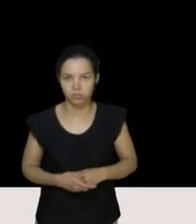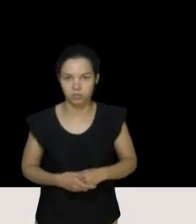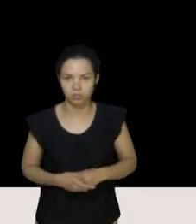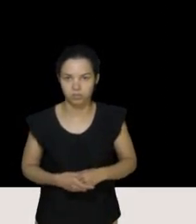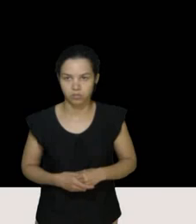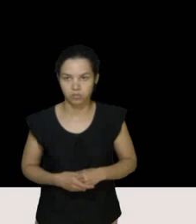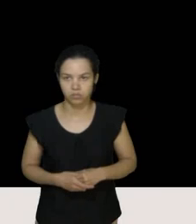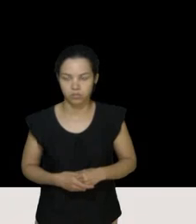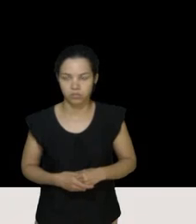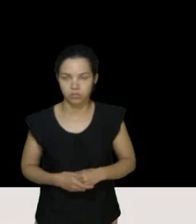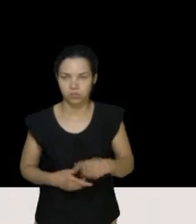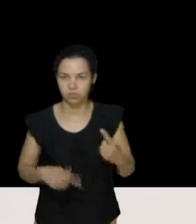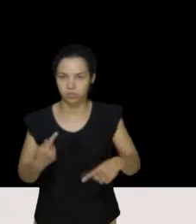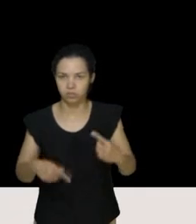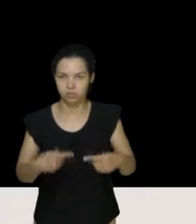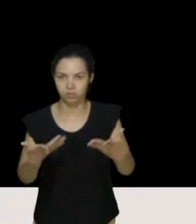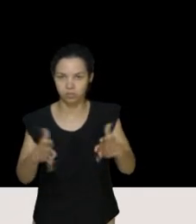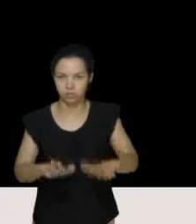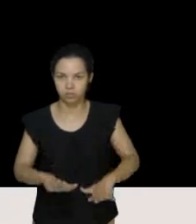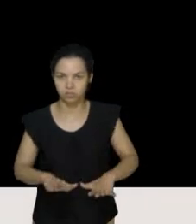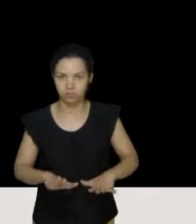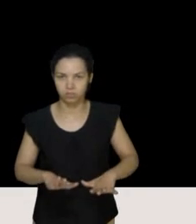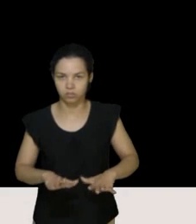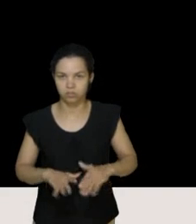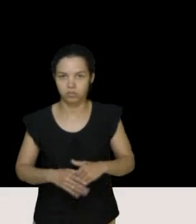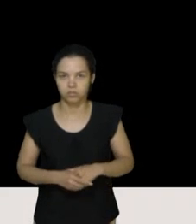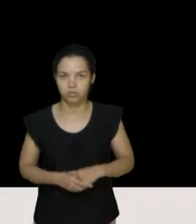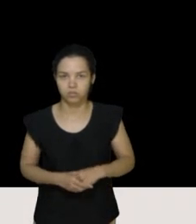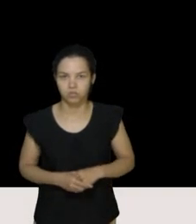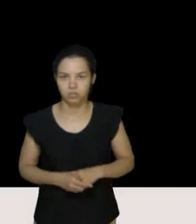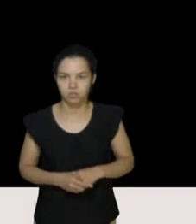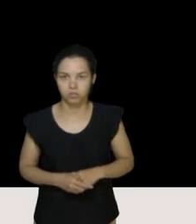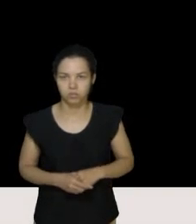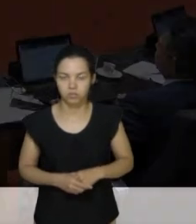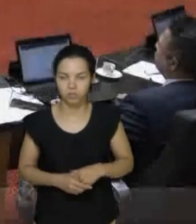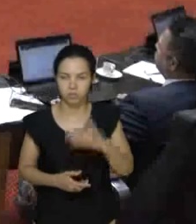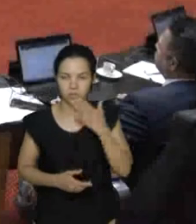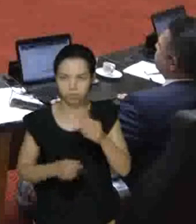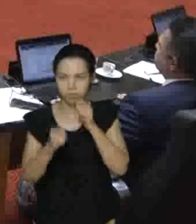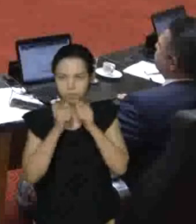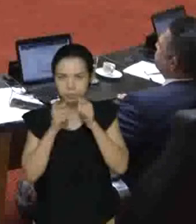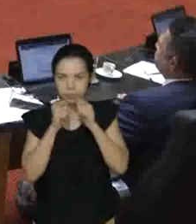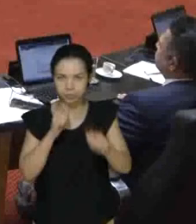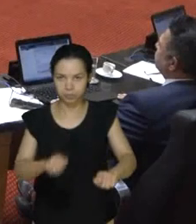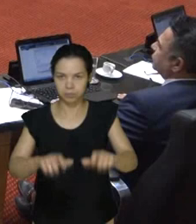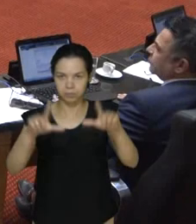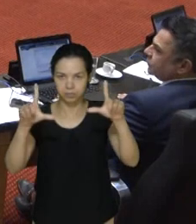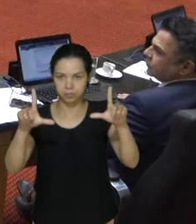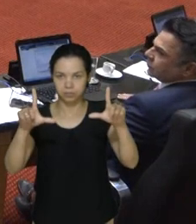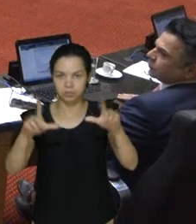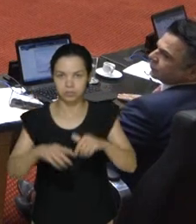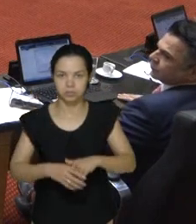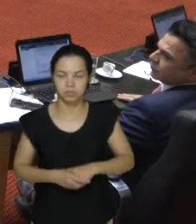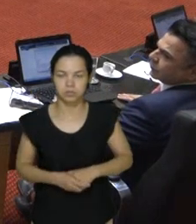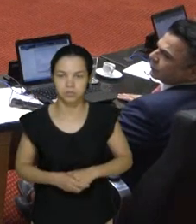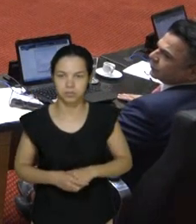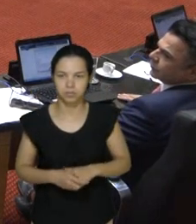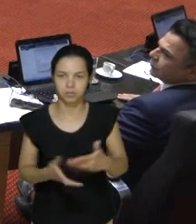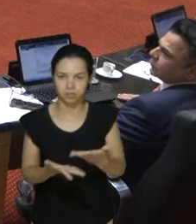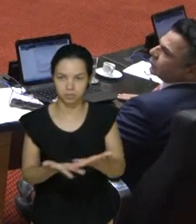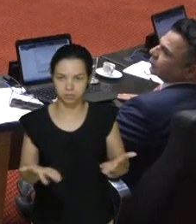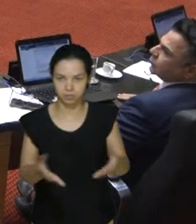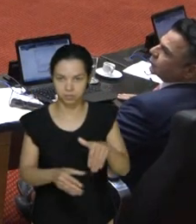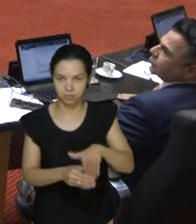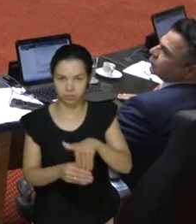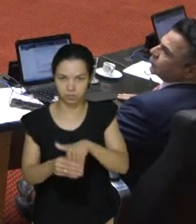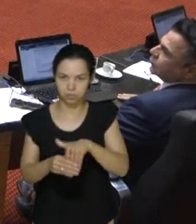Não havendo quem queira discutir, peço à assessoria que possa abrir o painel para que os senhores deputados possam